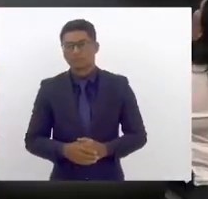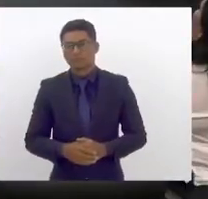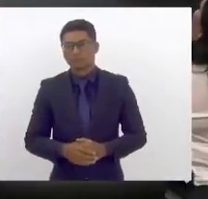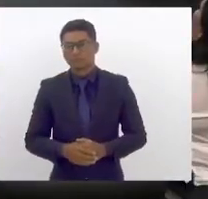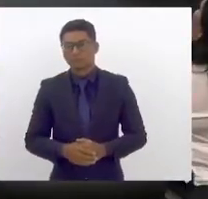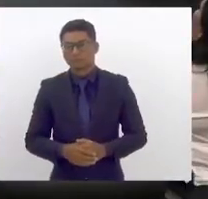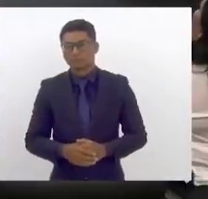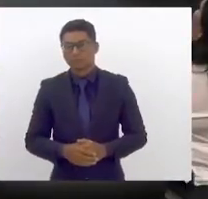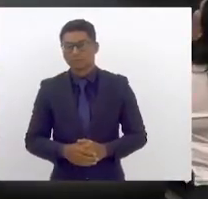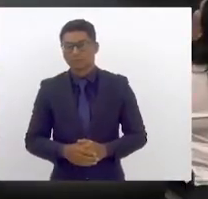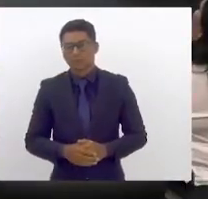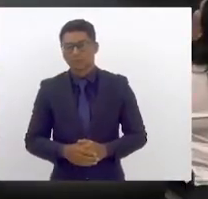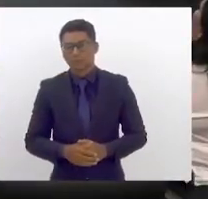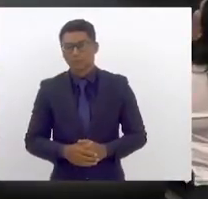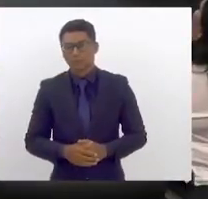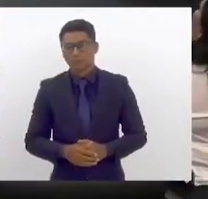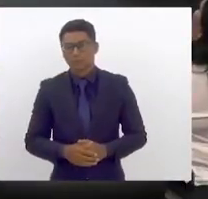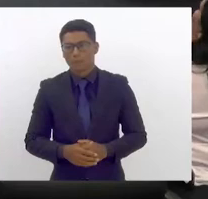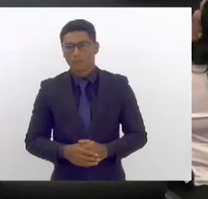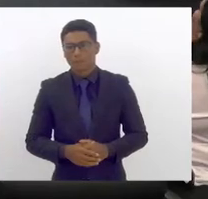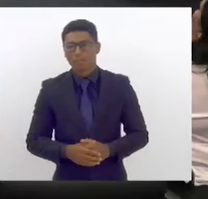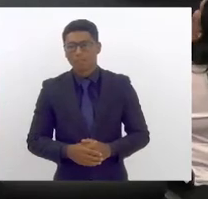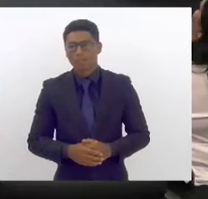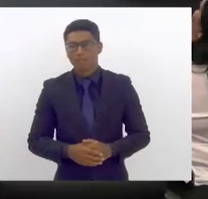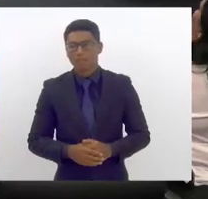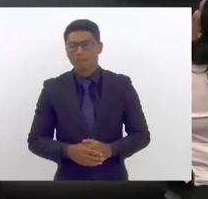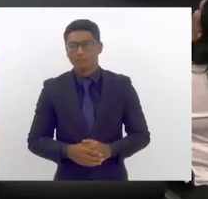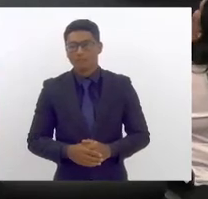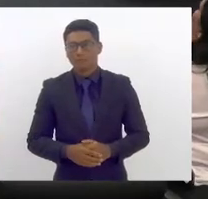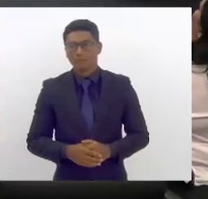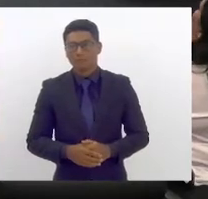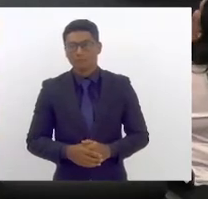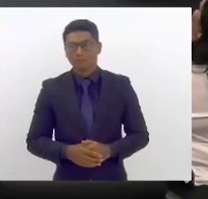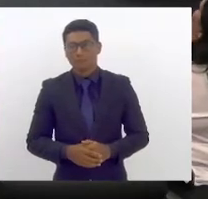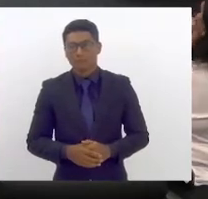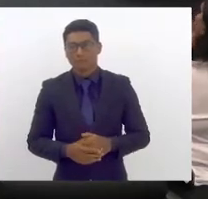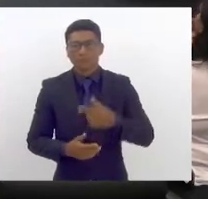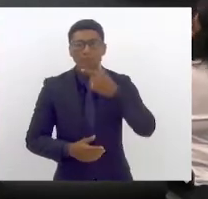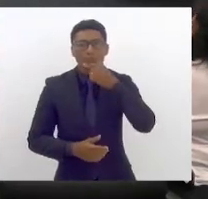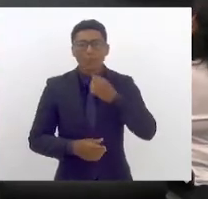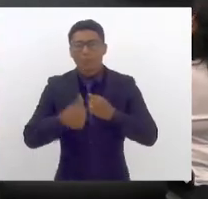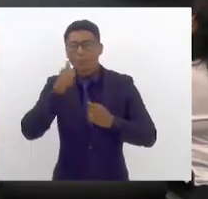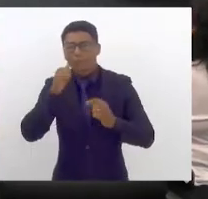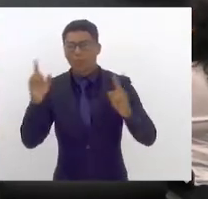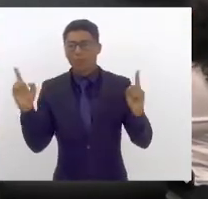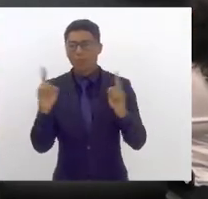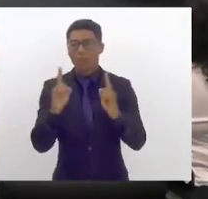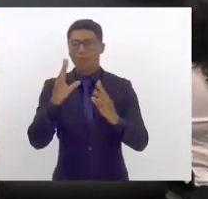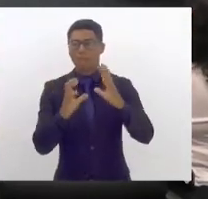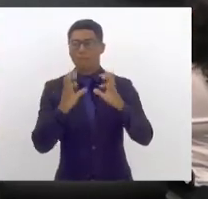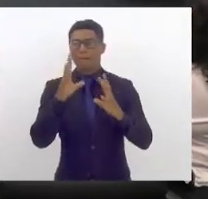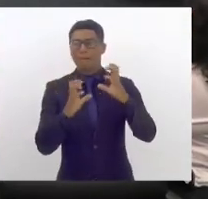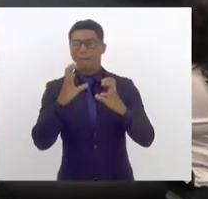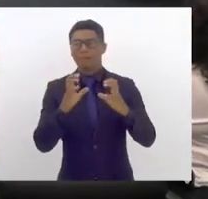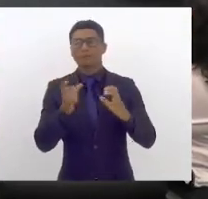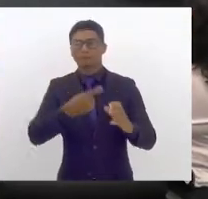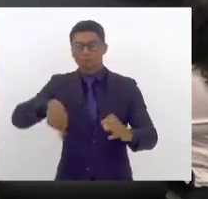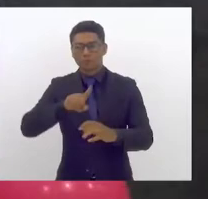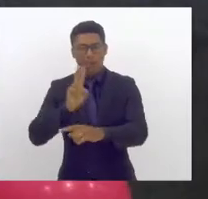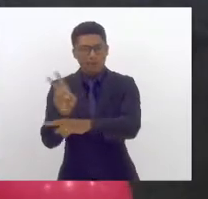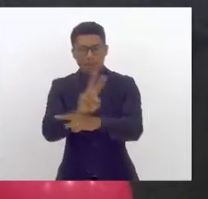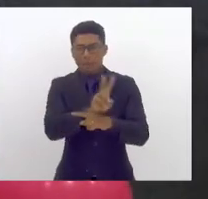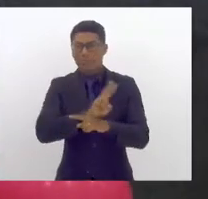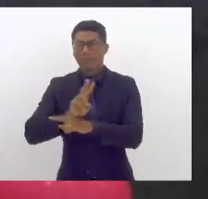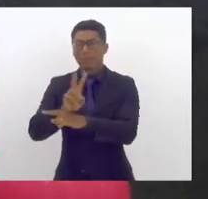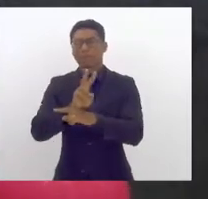briga de marido com mulher briga de mulher briga de marido e mulher tem